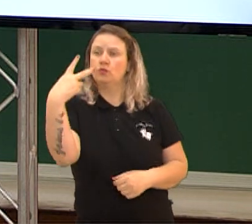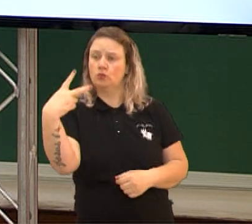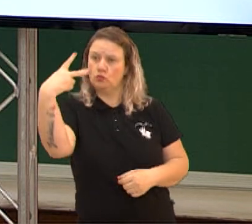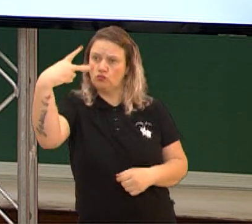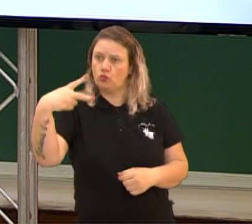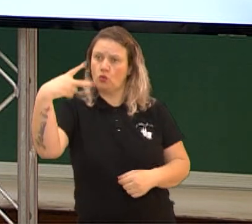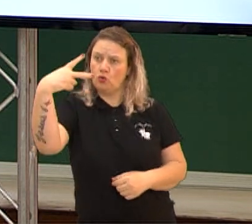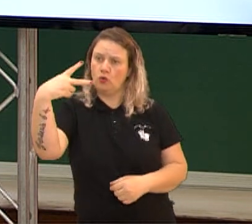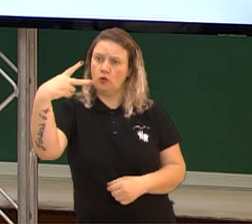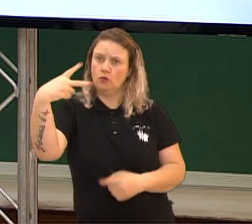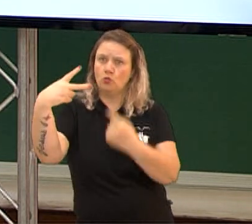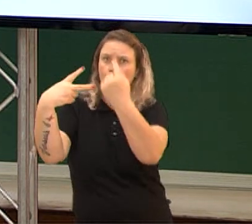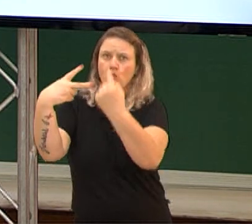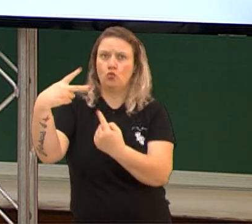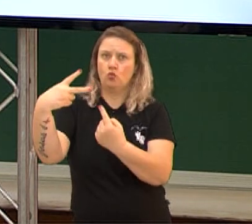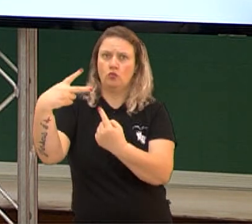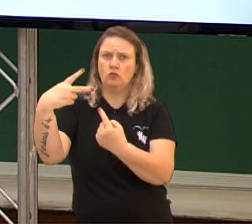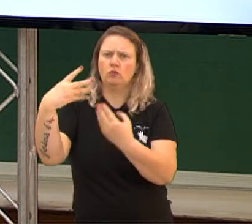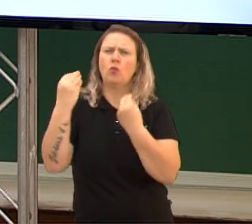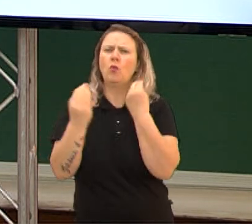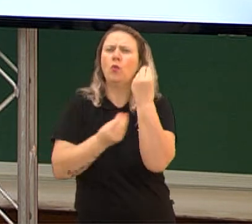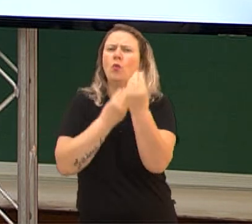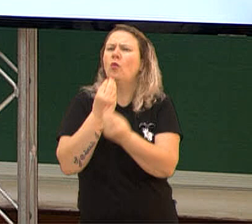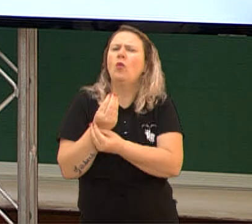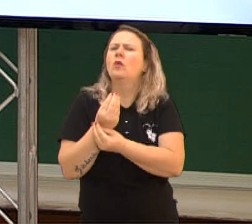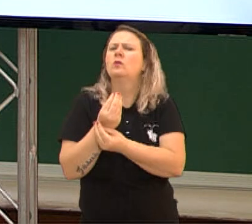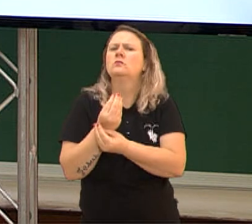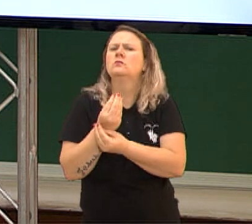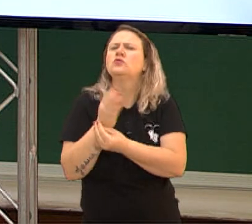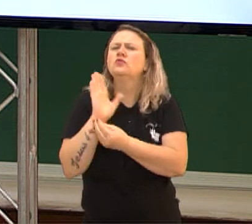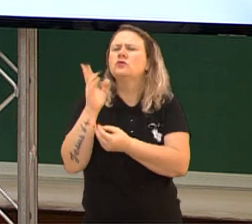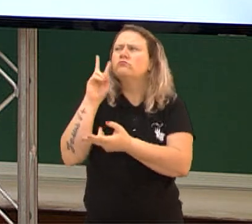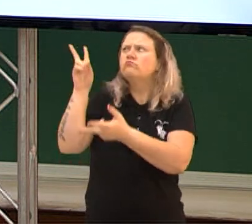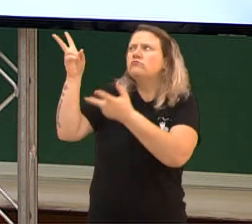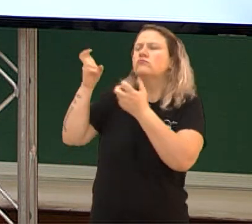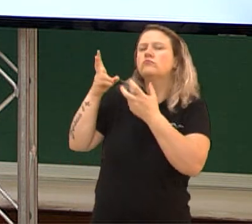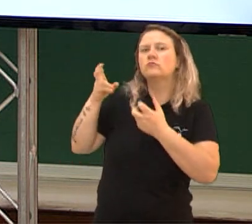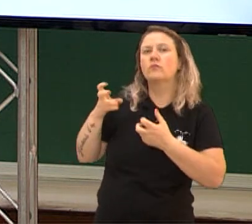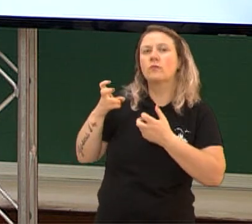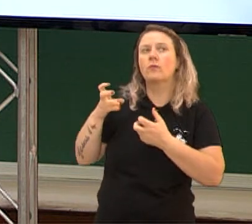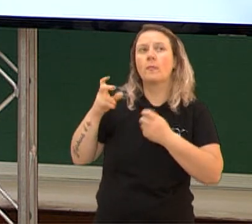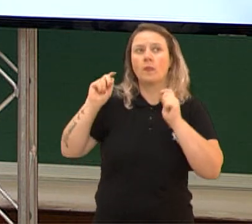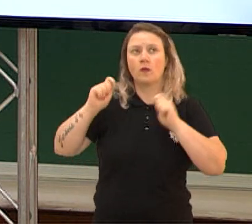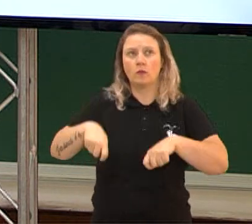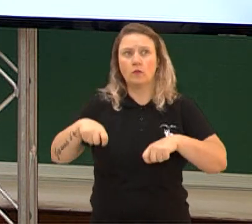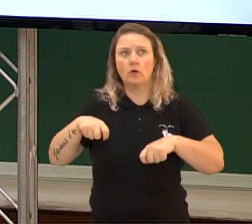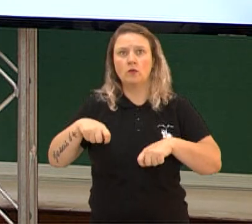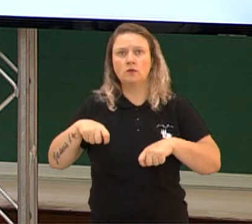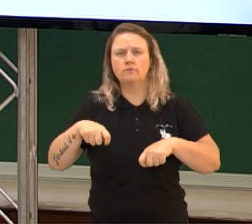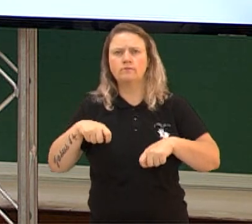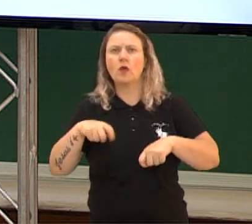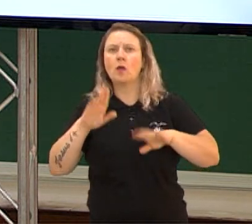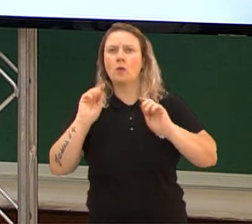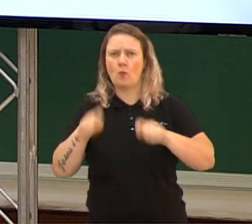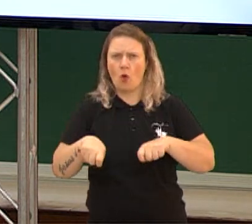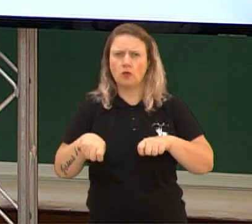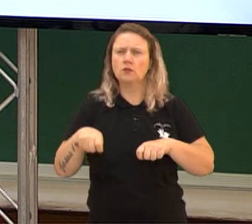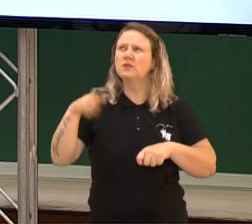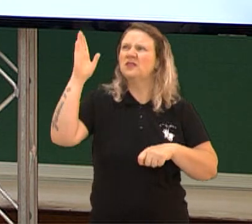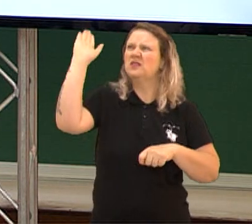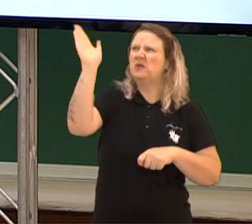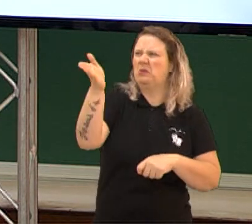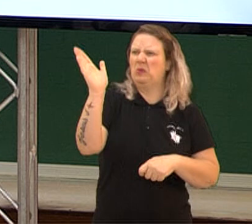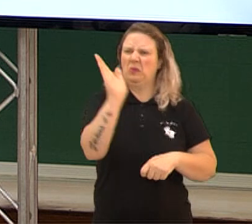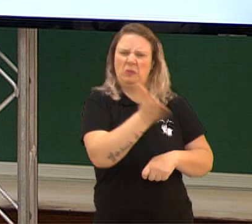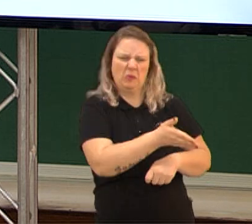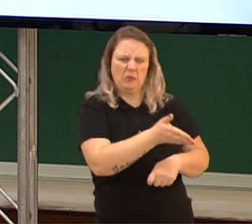ser essa matriz? Como que essa matriz vai ficar? Você já sabe o formato dela. Então você pode olhar para cá e já aniquilar a que você sabe que não